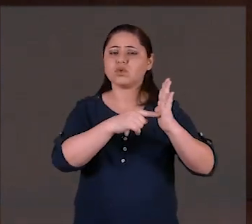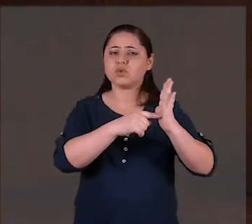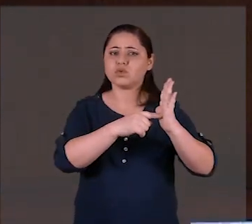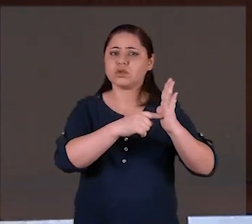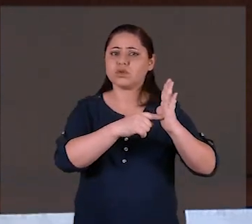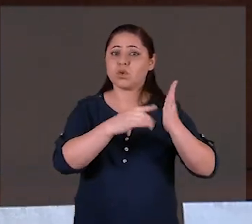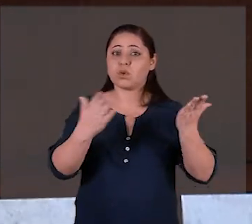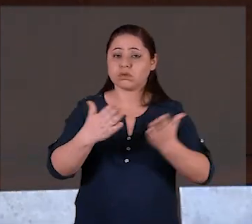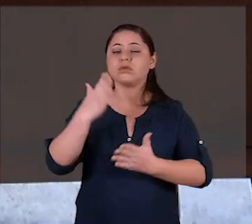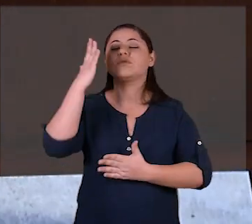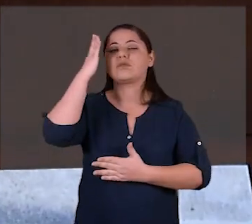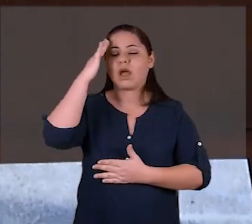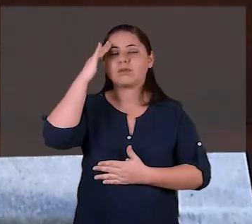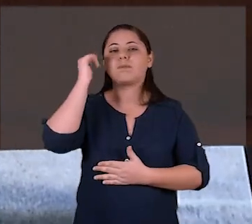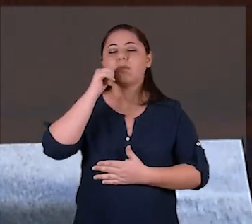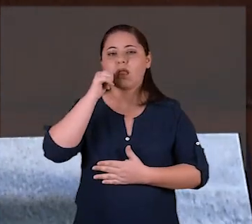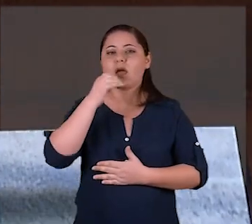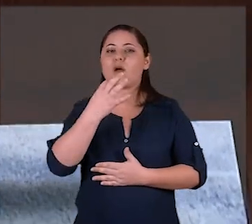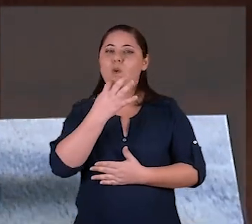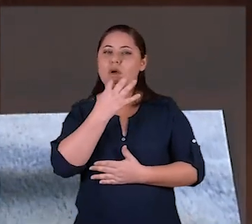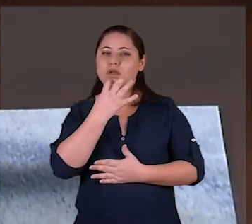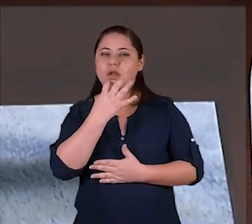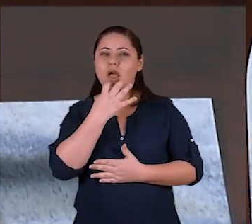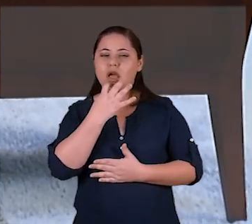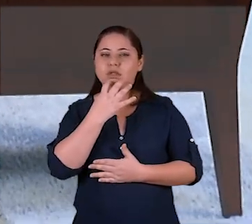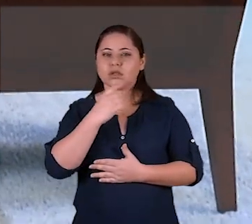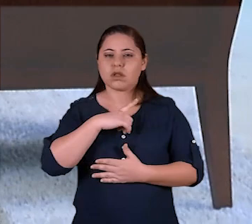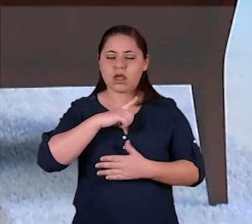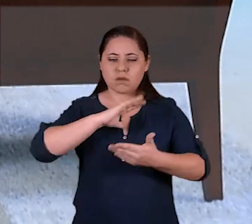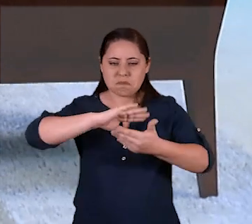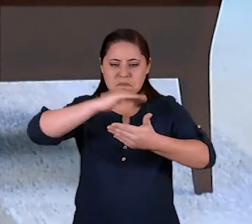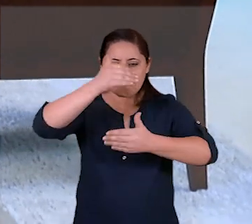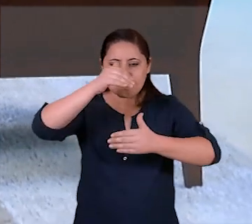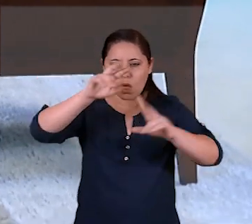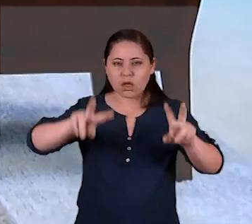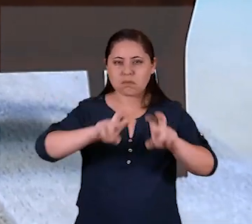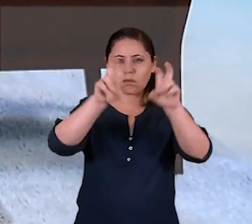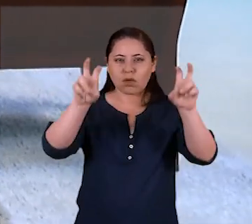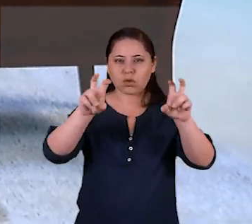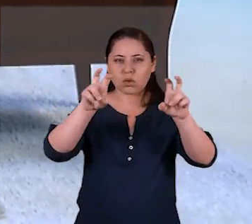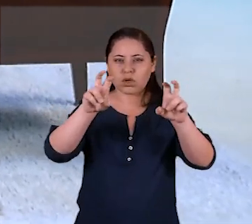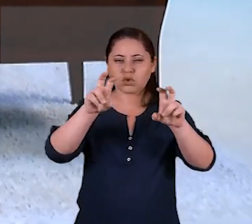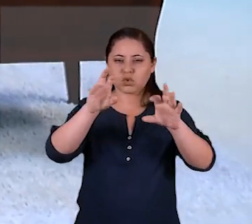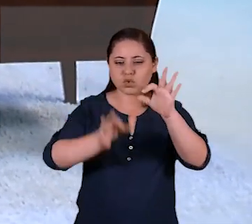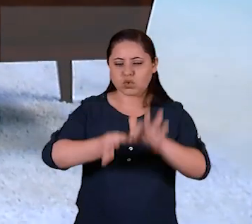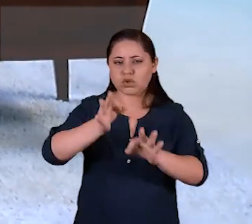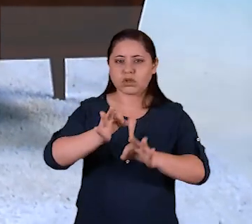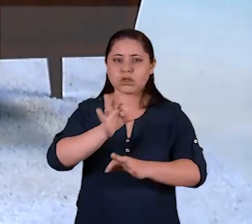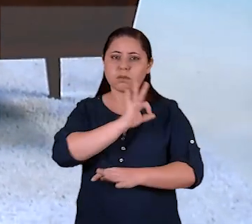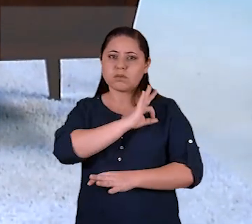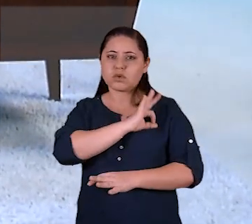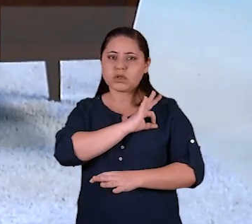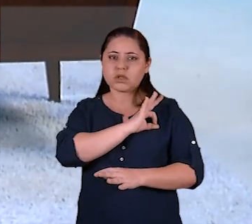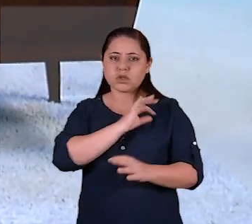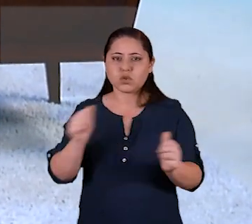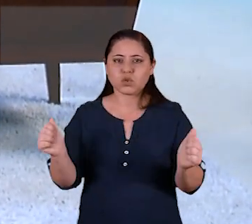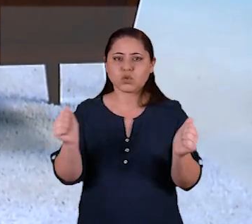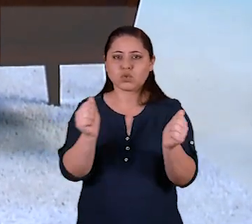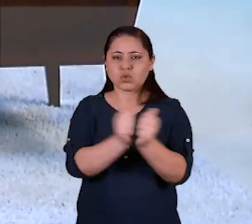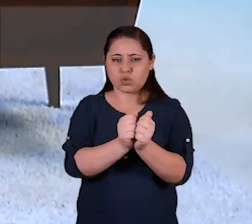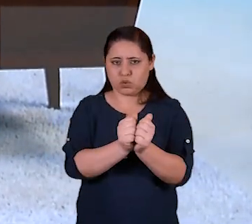que as mulheres, elas têm conhecimento dessas ferramentas e sabe, né, que a justiça e a polícia estão do lado